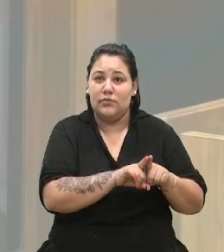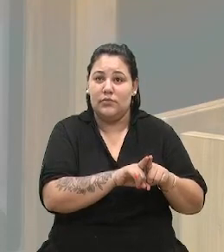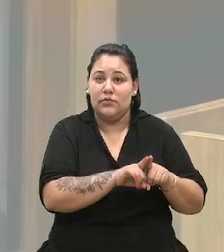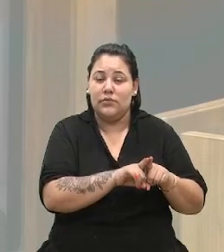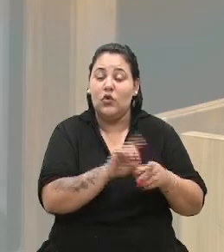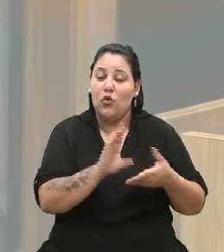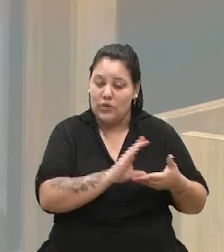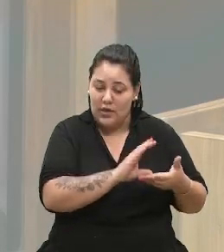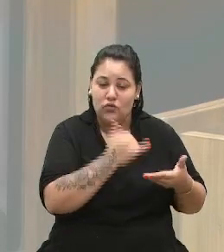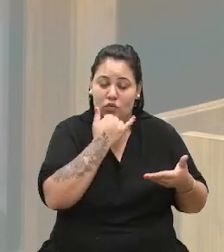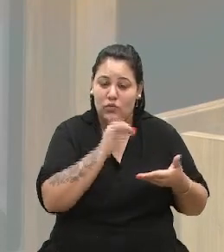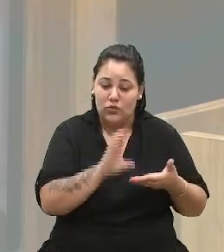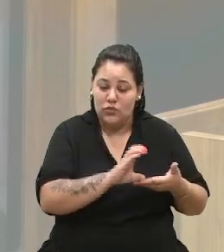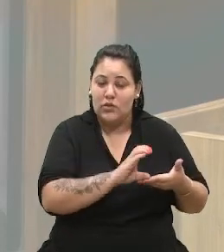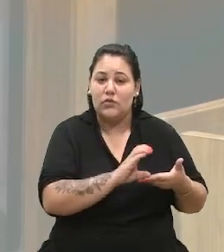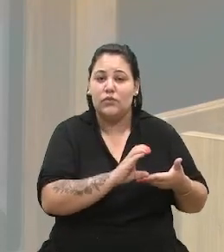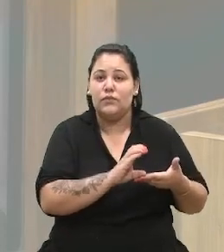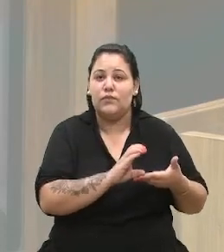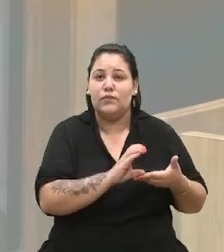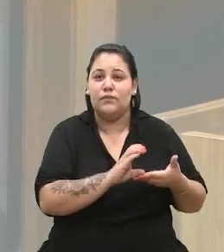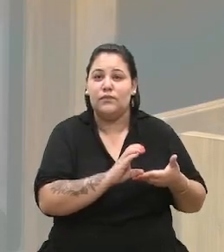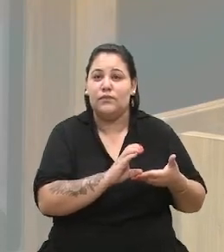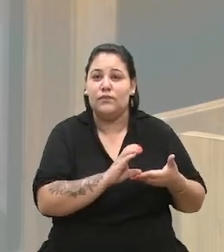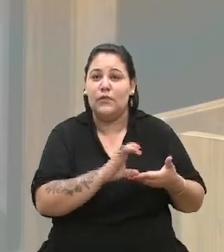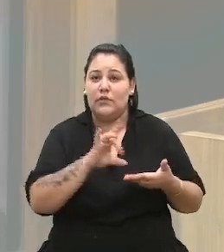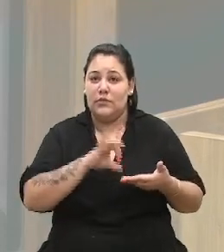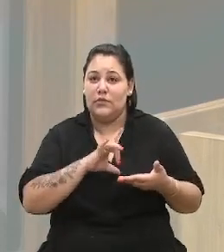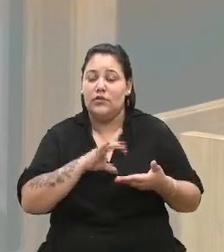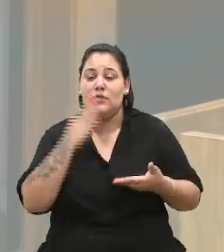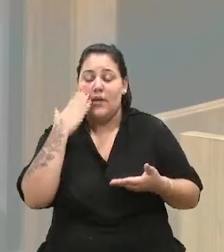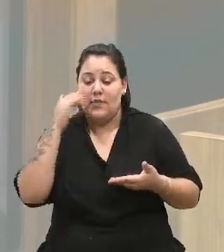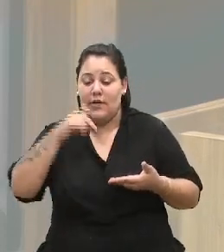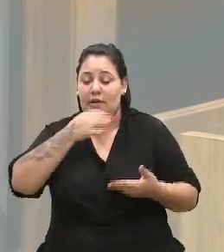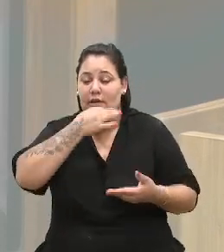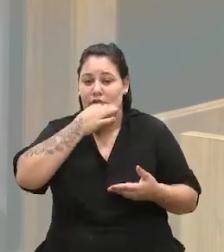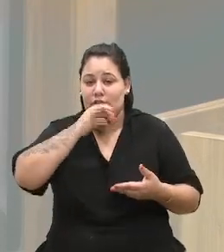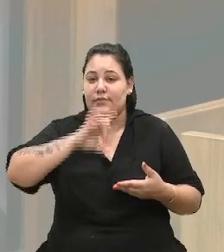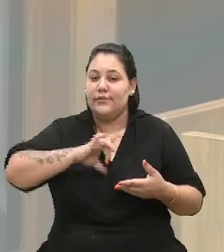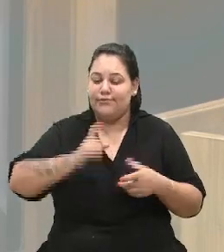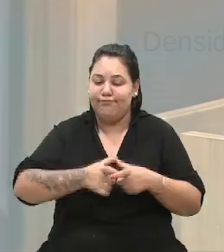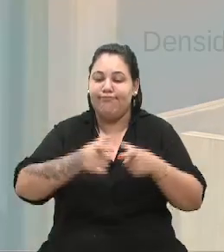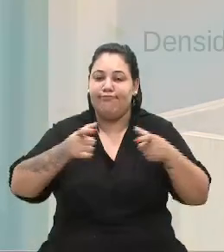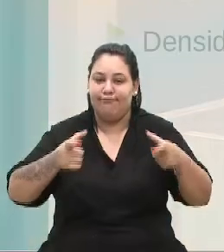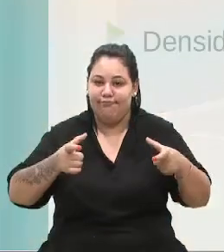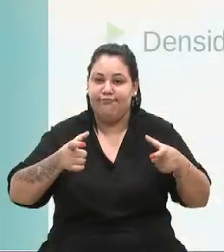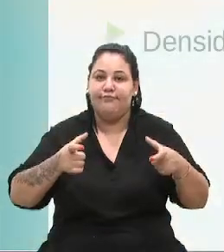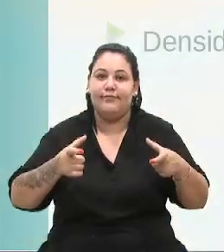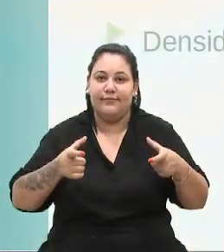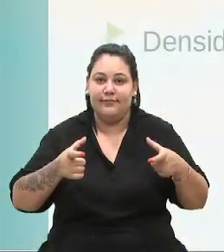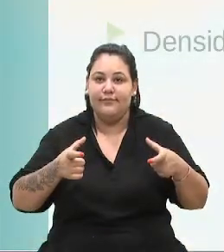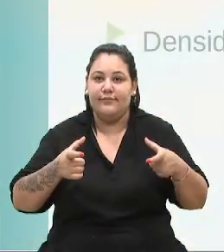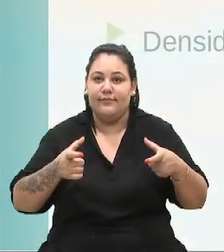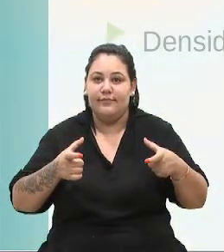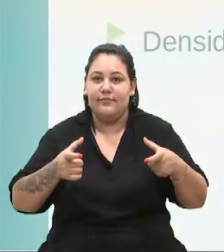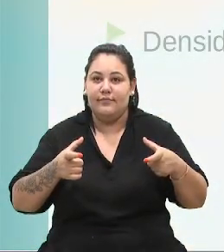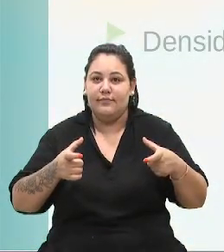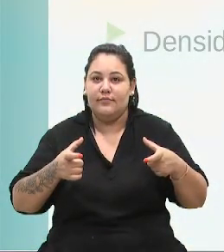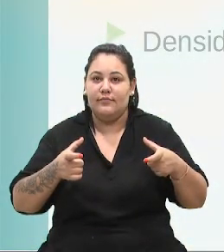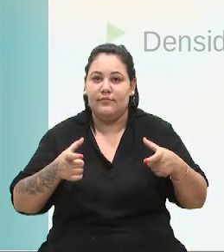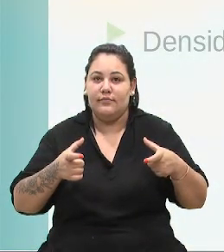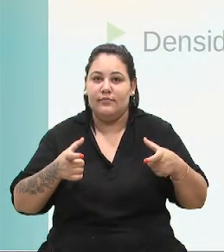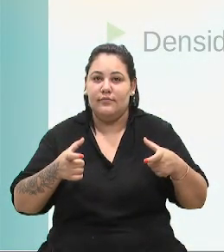médicos no interior é de 2 por 1.000 habitantes. A gente sabe que em Caxias é maior do que isso. Chega em torno de